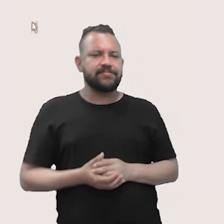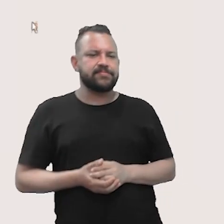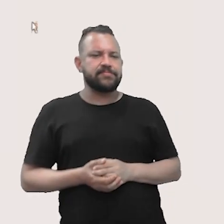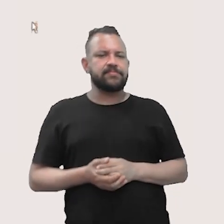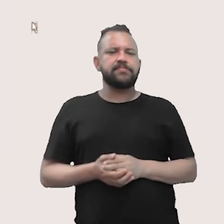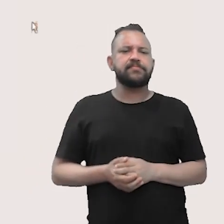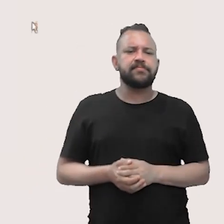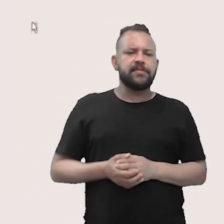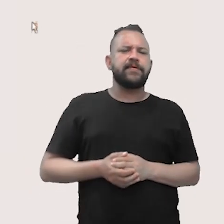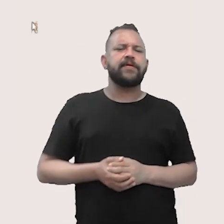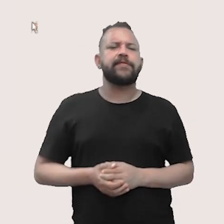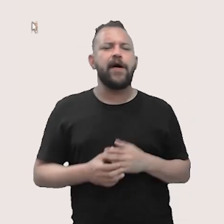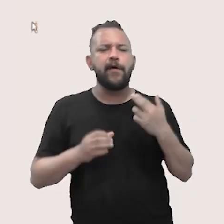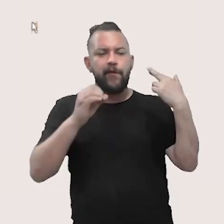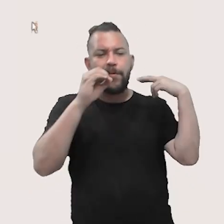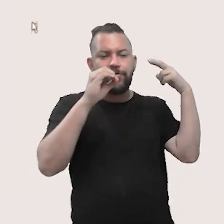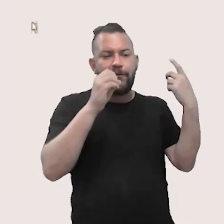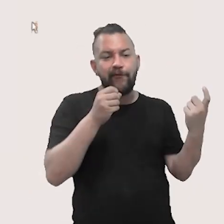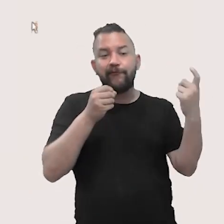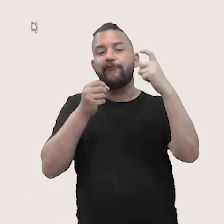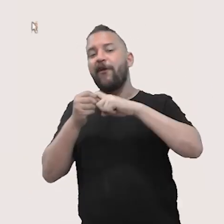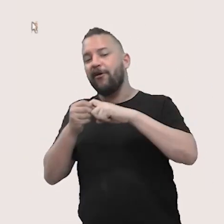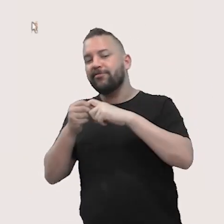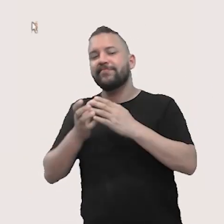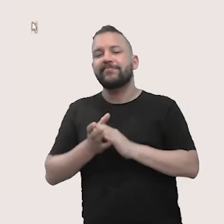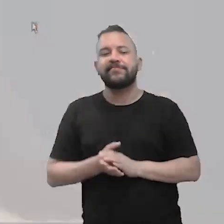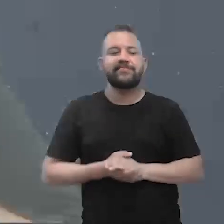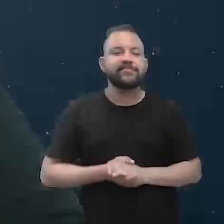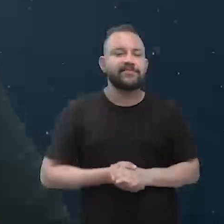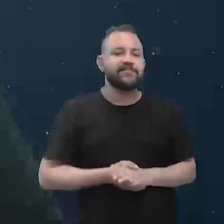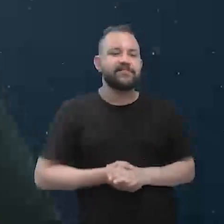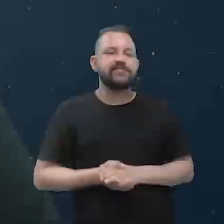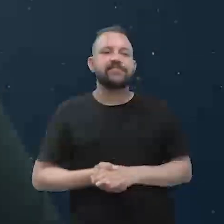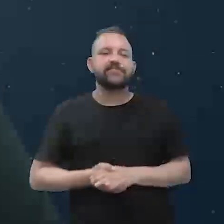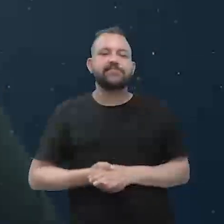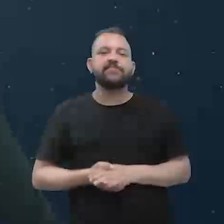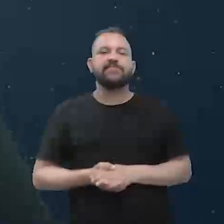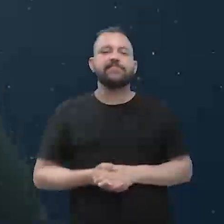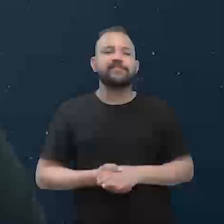vem comigo, vem comigo, vem comigo, vem comigo. Vem comigo, Robertão.